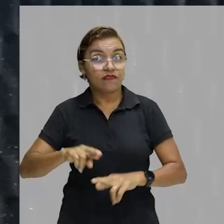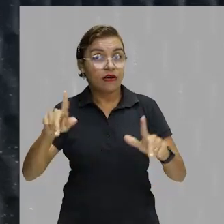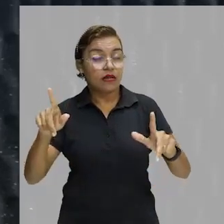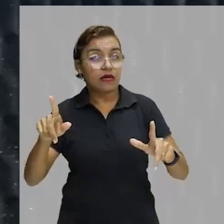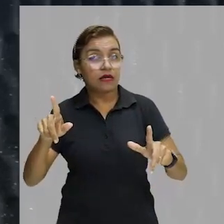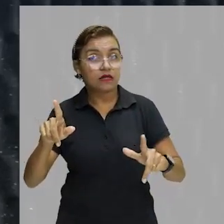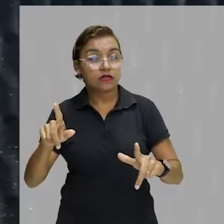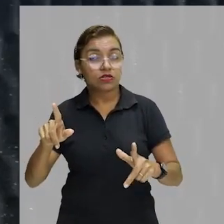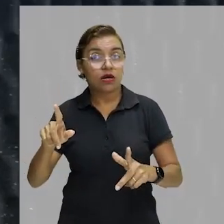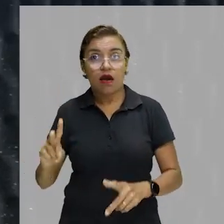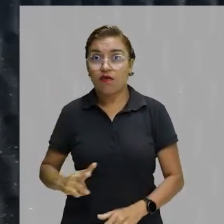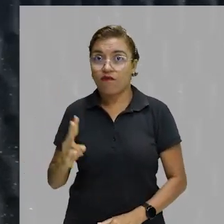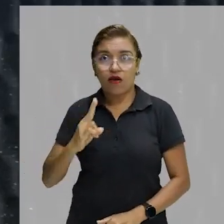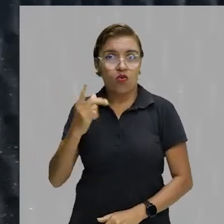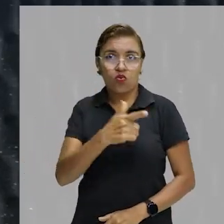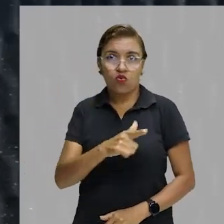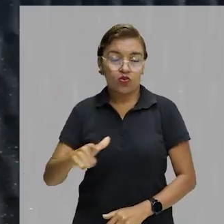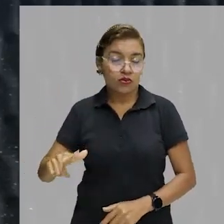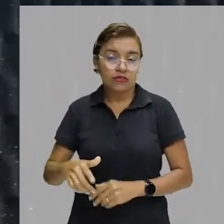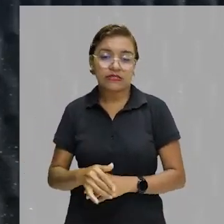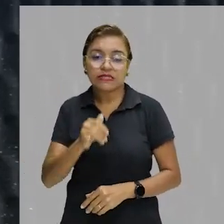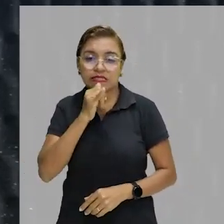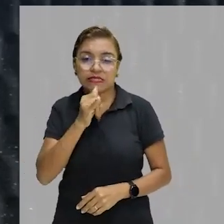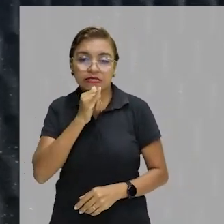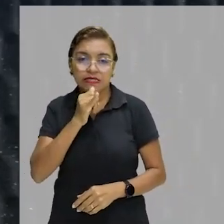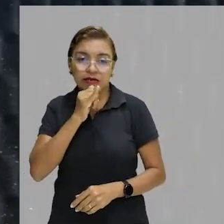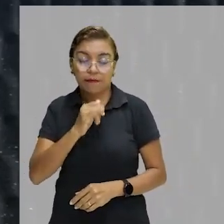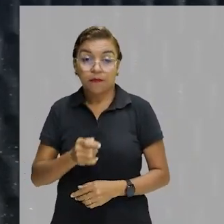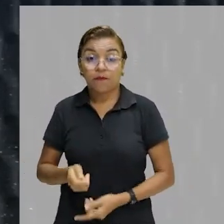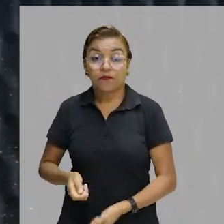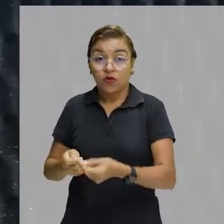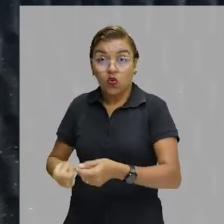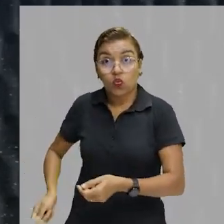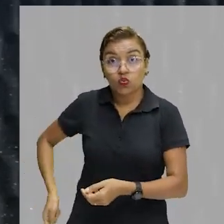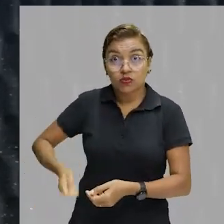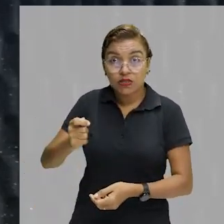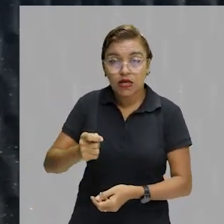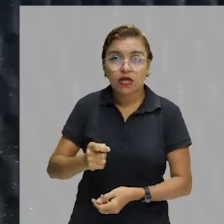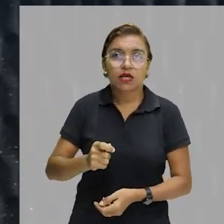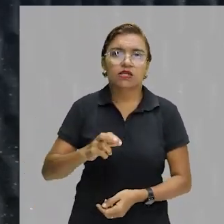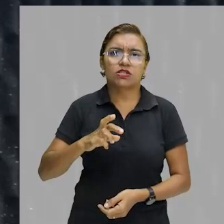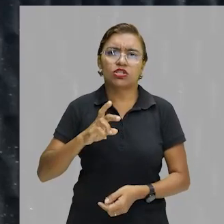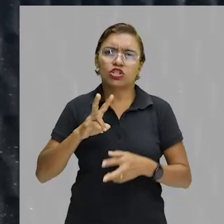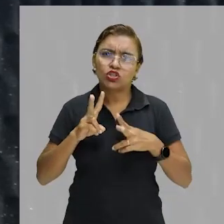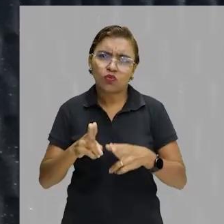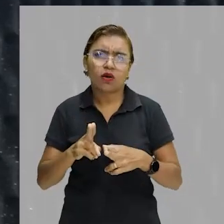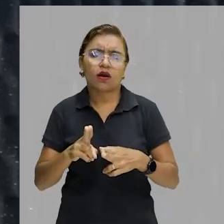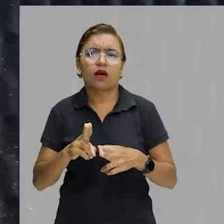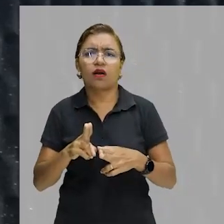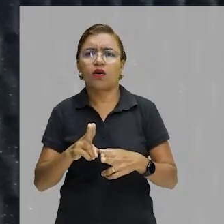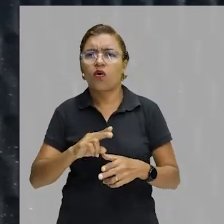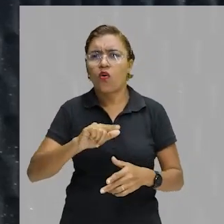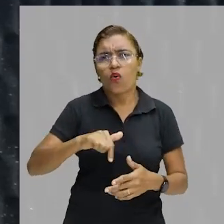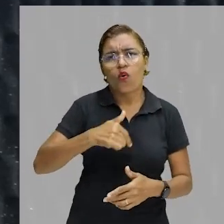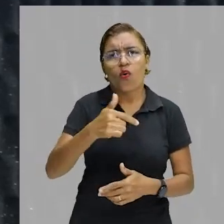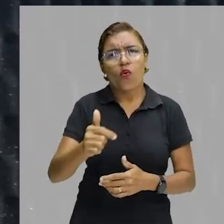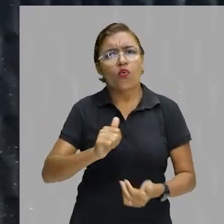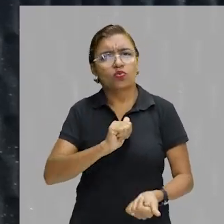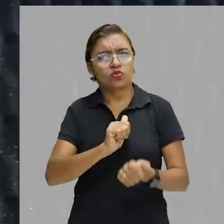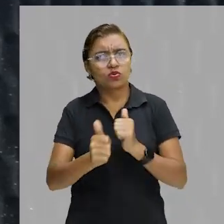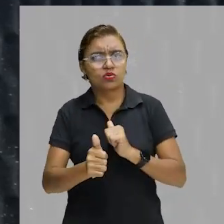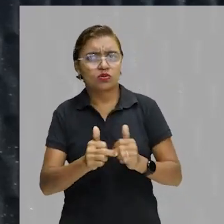validado. Algo que é importante eu falar aqui para vocês. O saque, assim como no badminton, assim como no tênis de quadra,